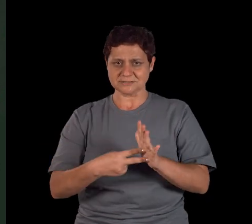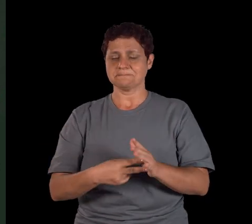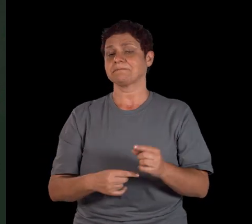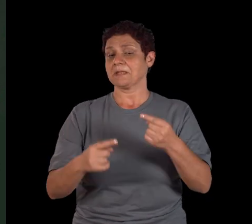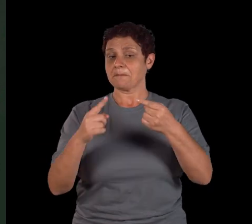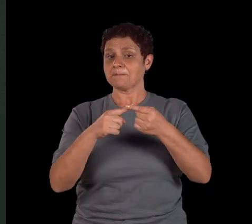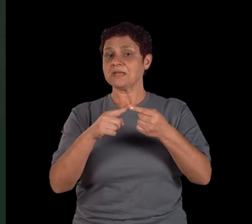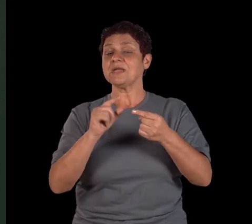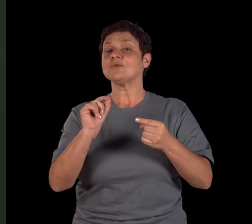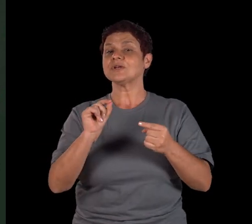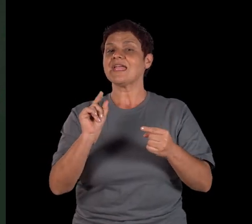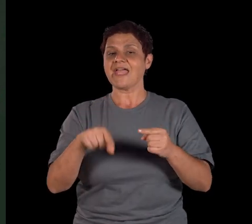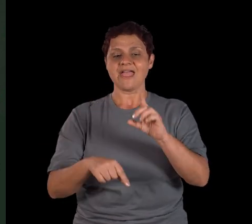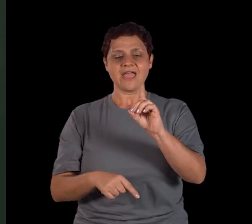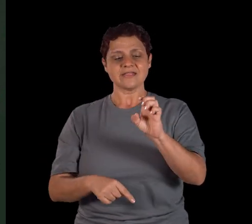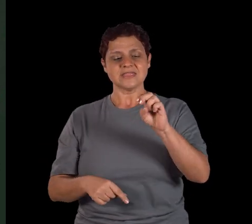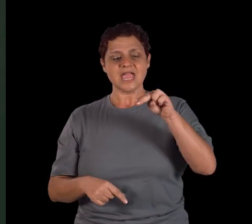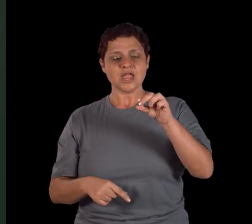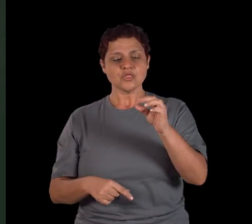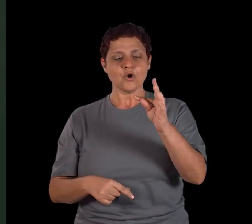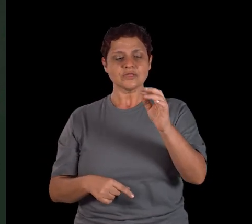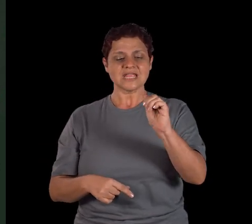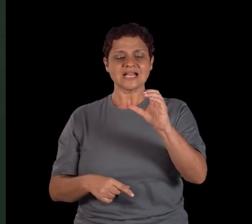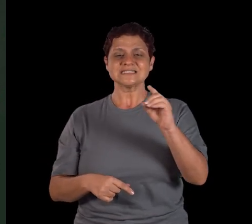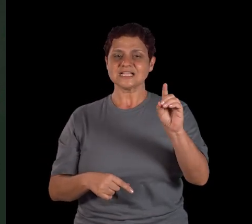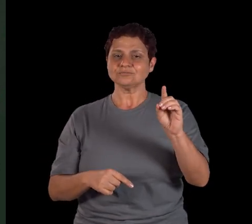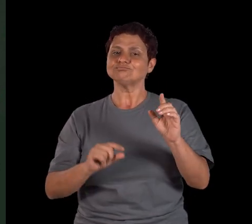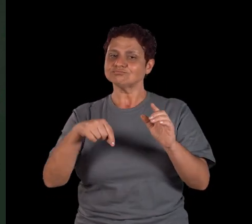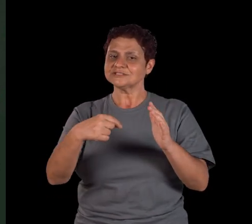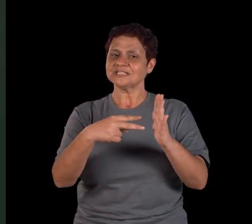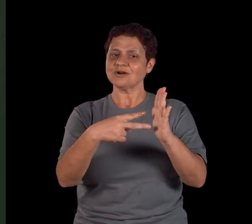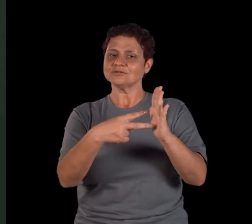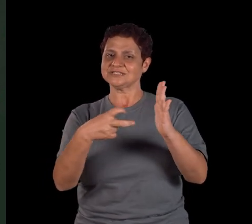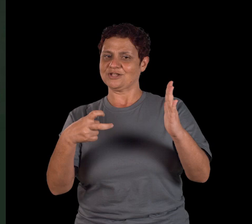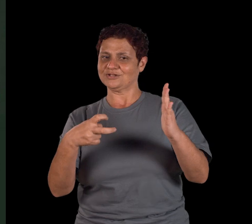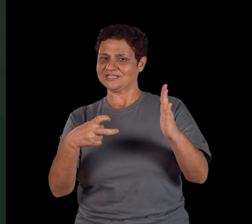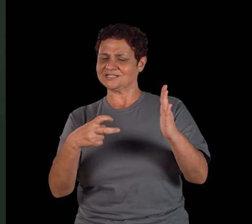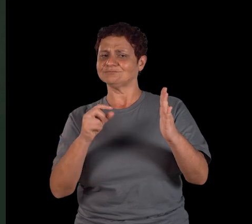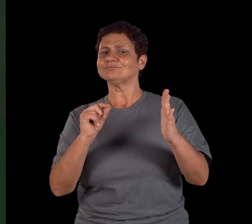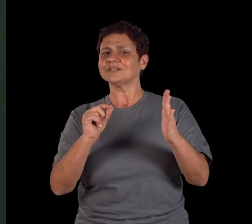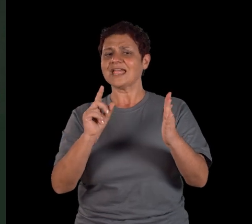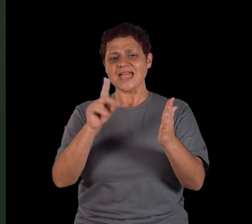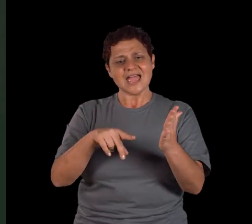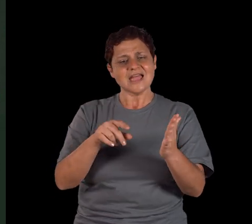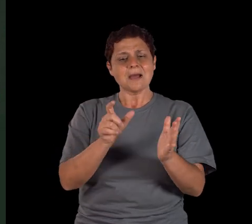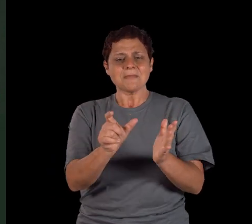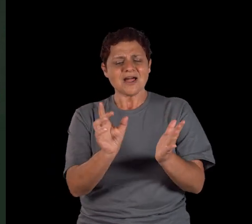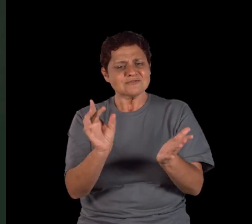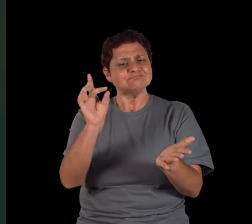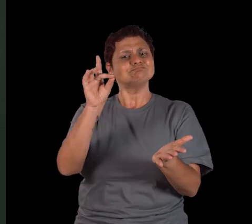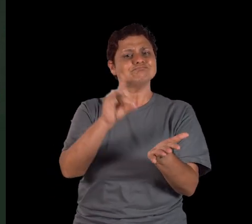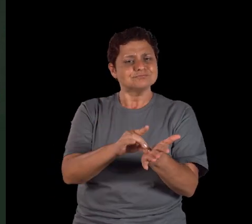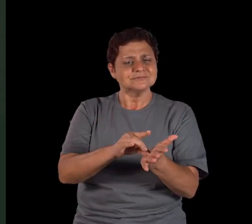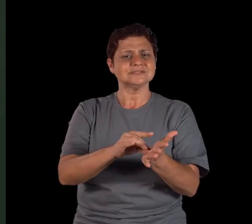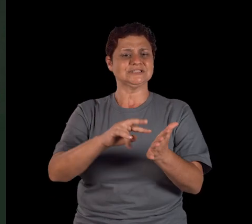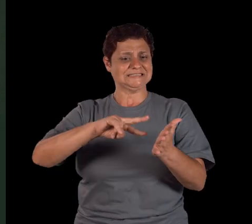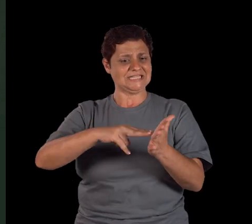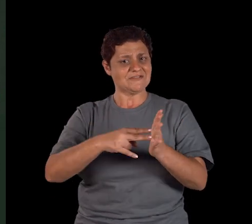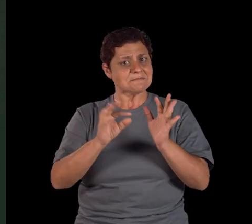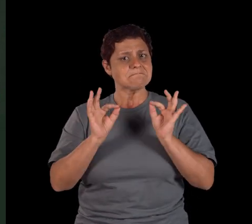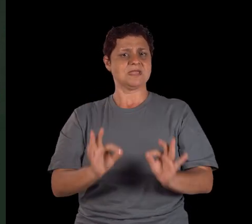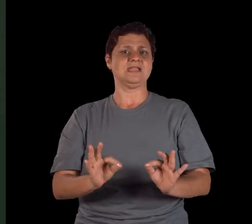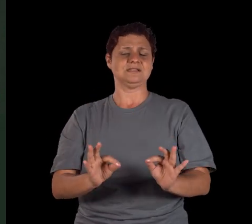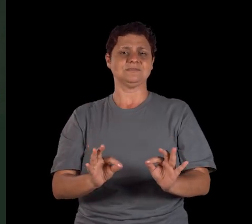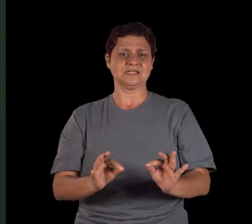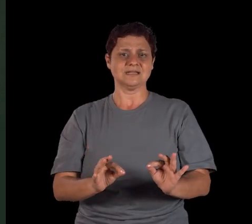de denotação. O que é uma coisa denotativa? Denotação é a palavra no seu sentido original, ou